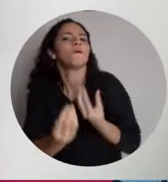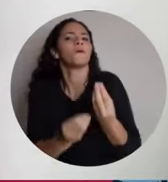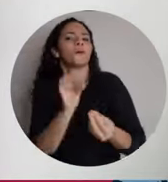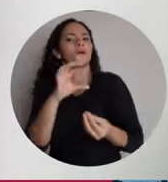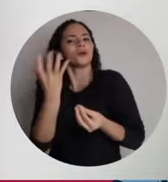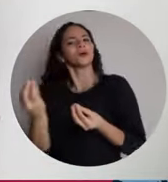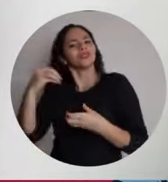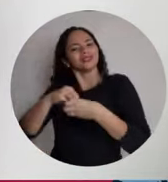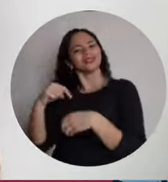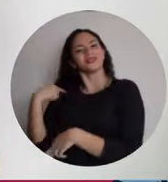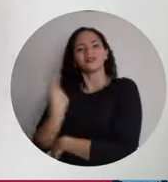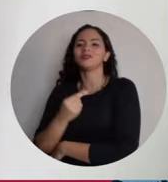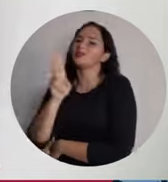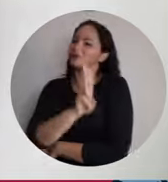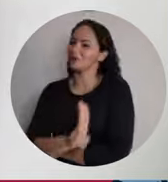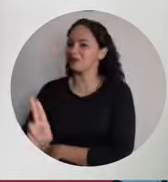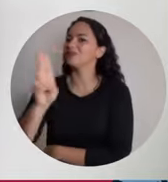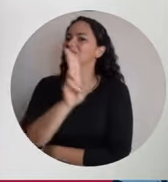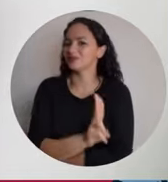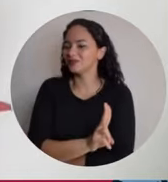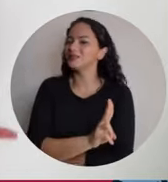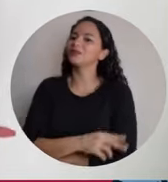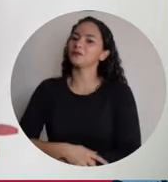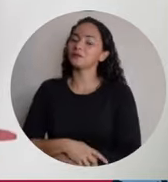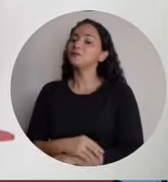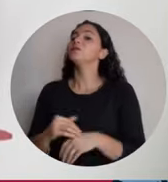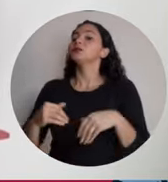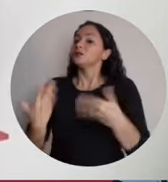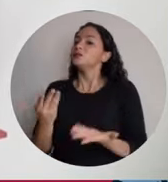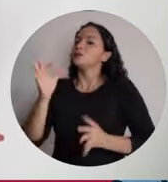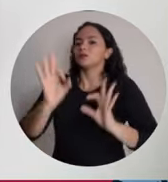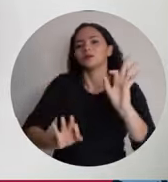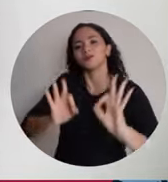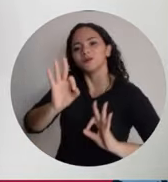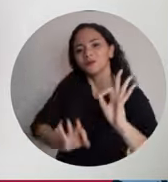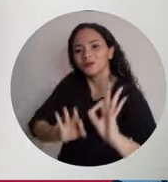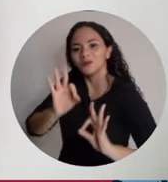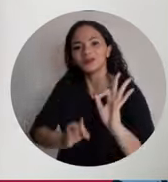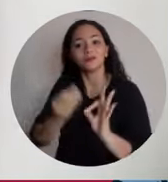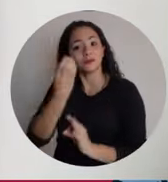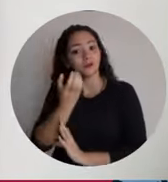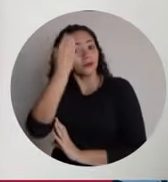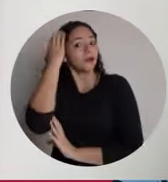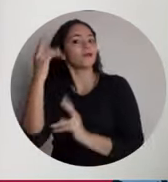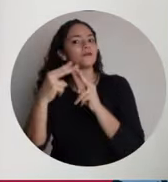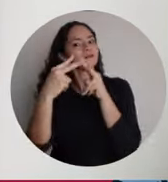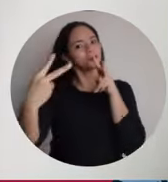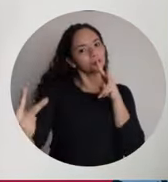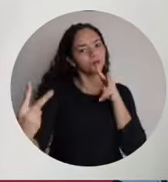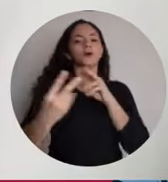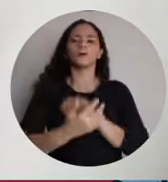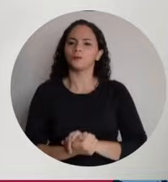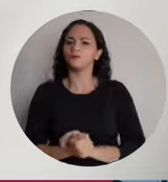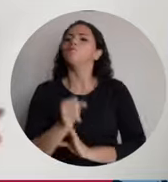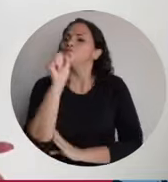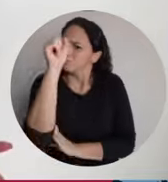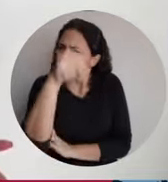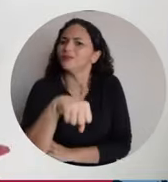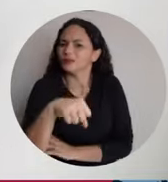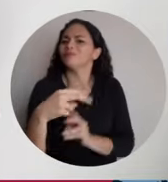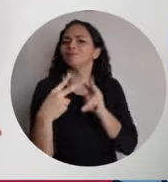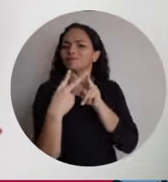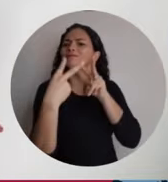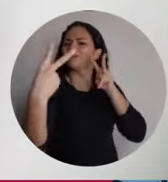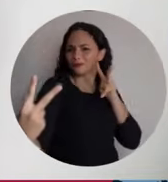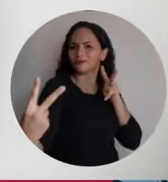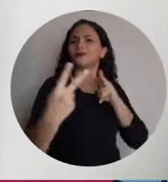queremos apresentar para você como funcionam as coisas aqui na nossa universidade. Por isso, nós elaboramos a Calourada Unificada